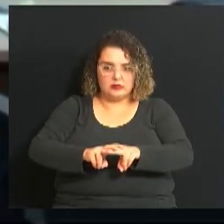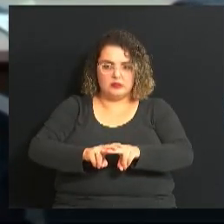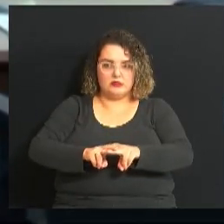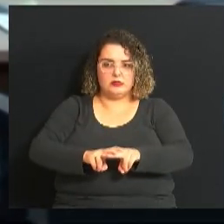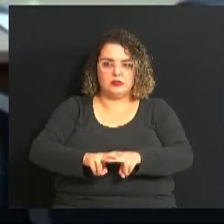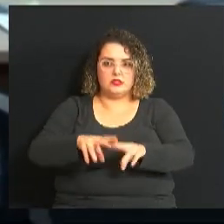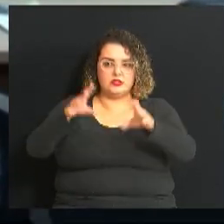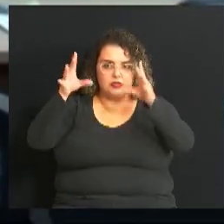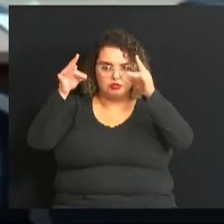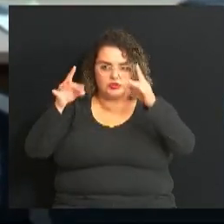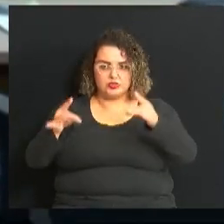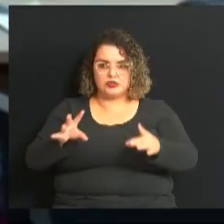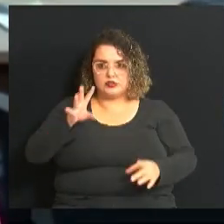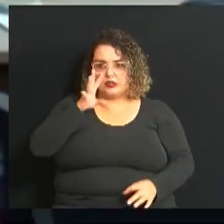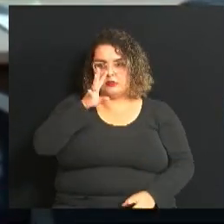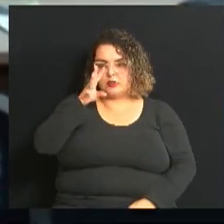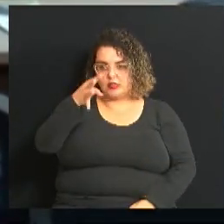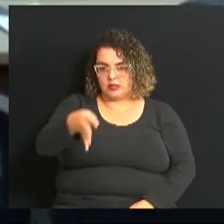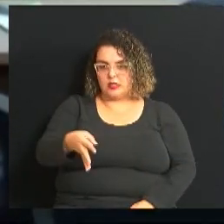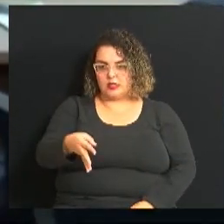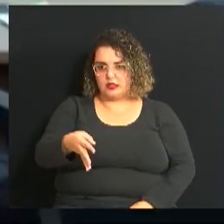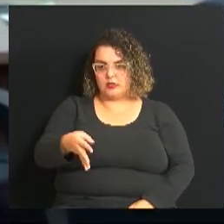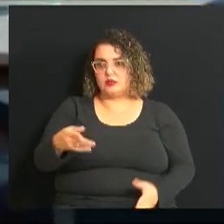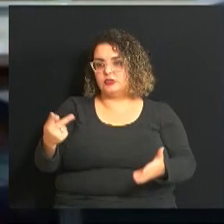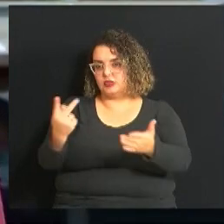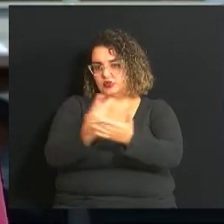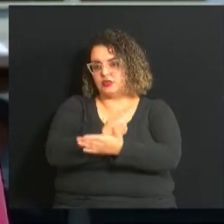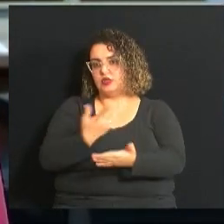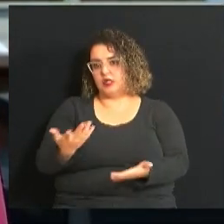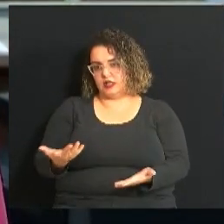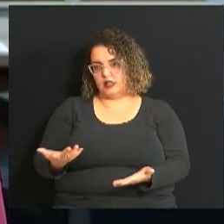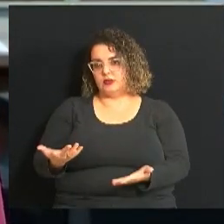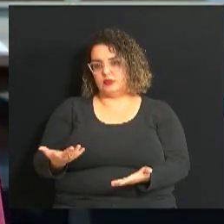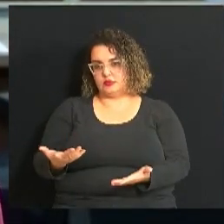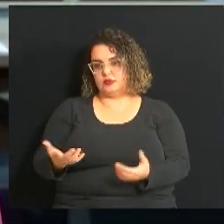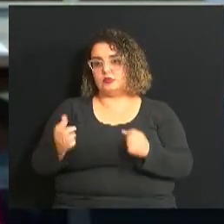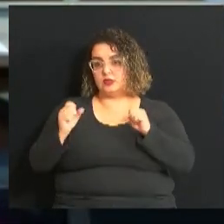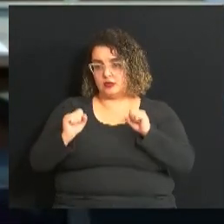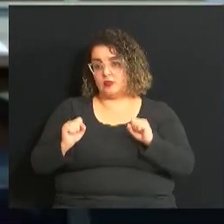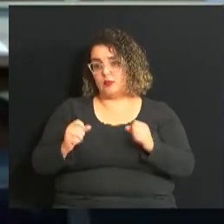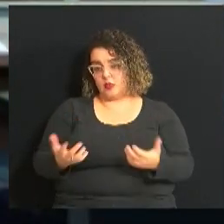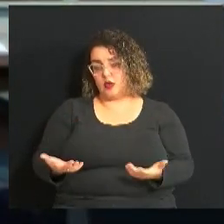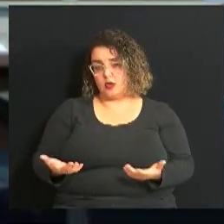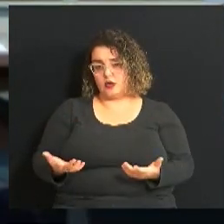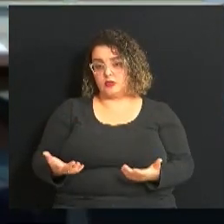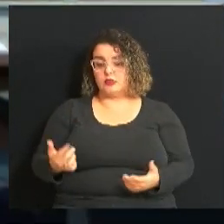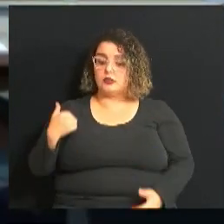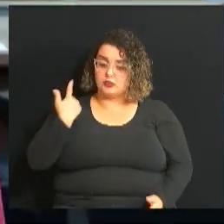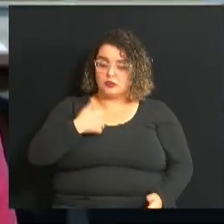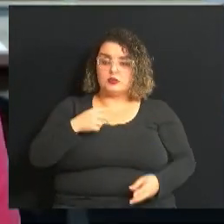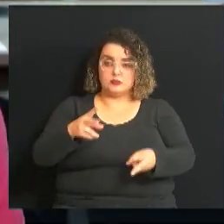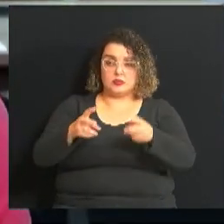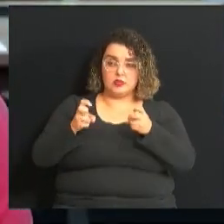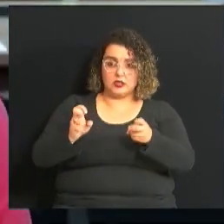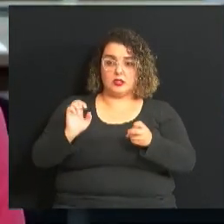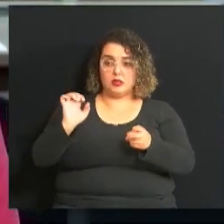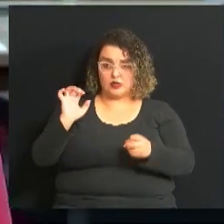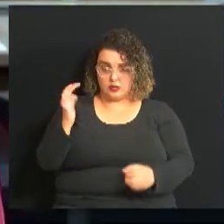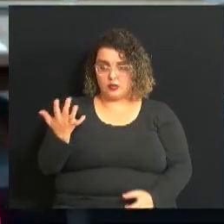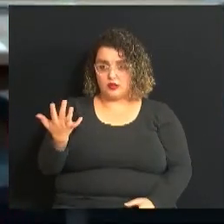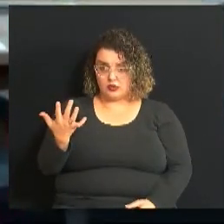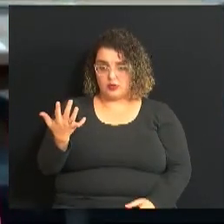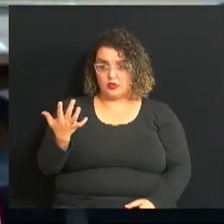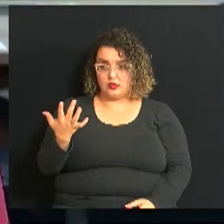determinada as acusações por conta de um erro é que pode que a gente tem percebido que tá acontecendo muito